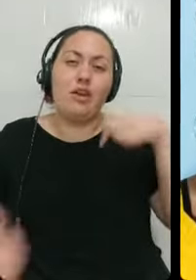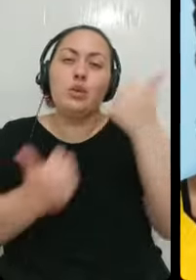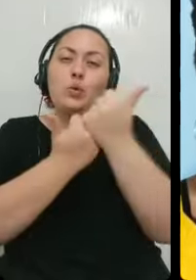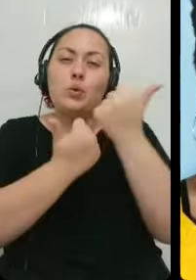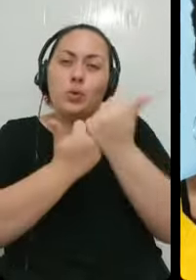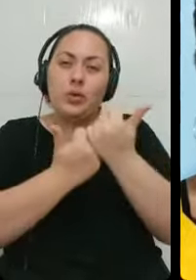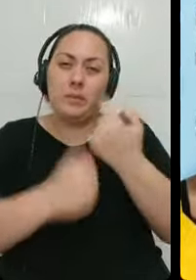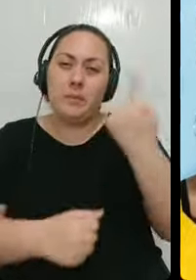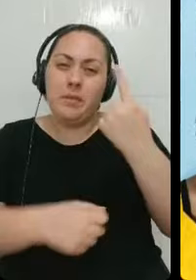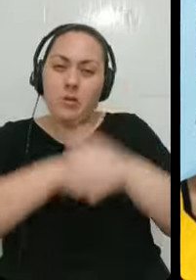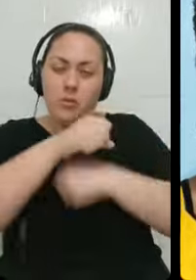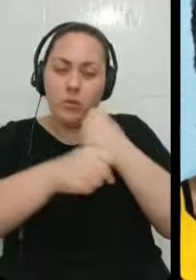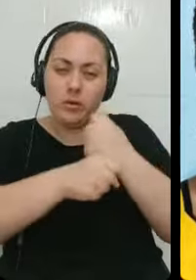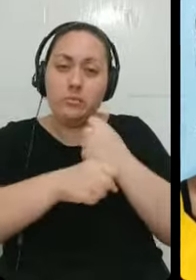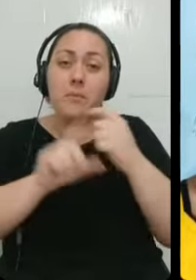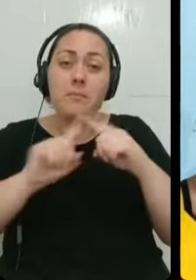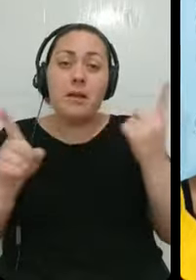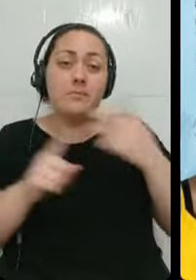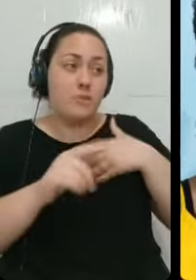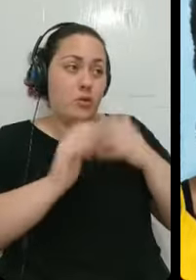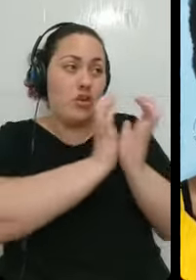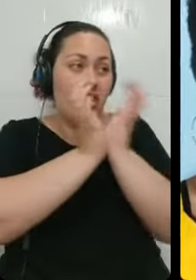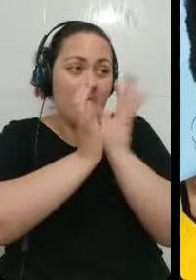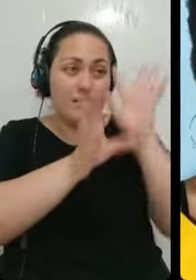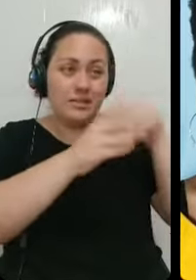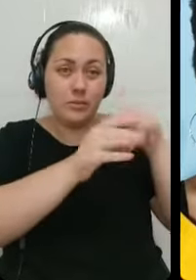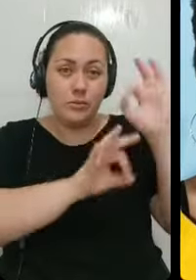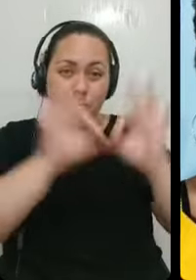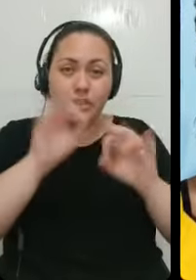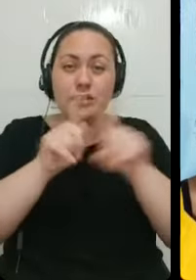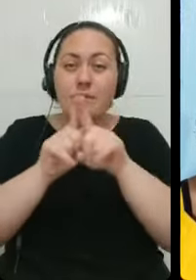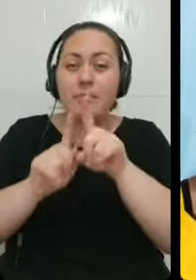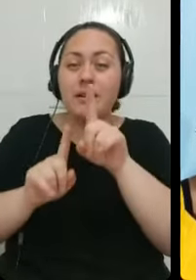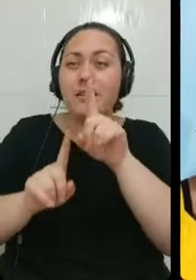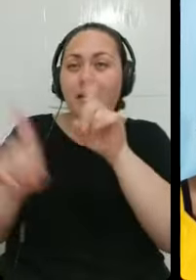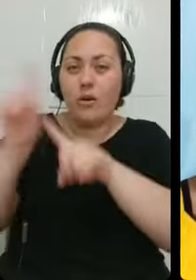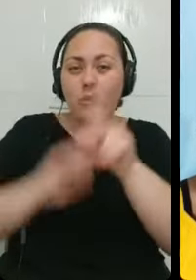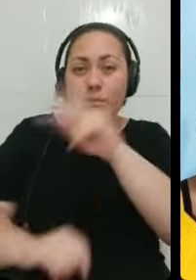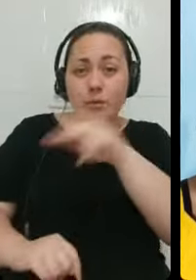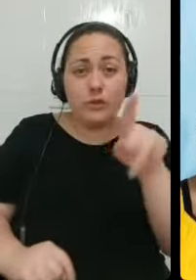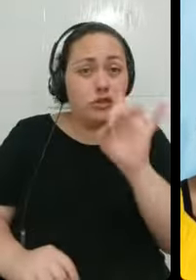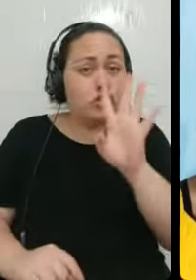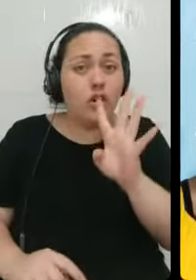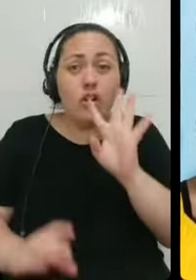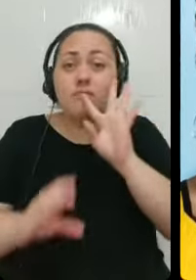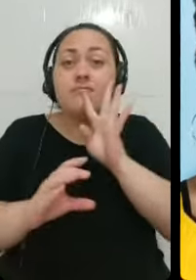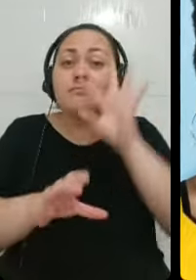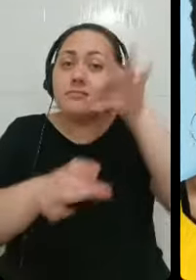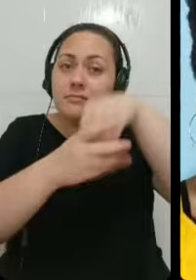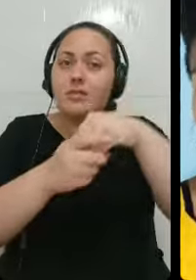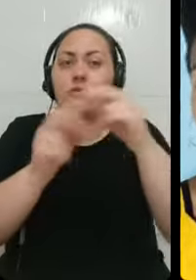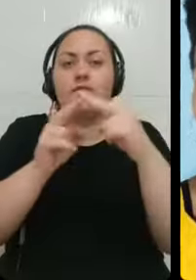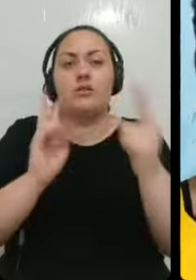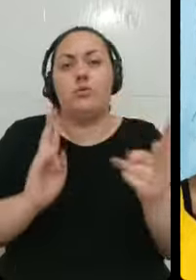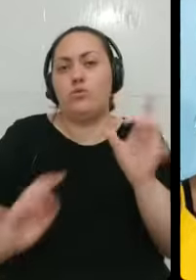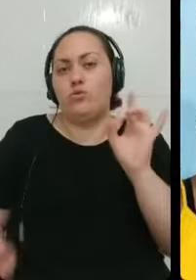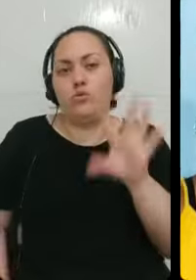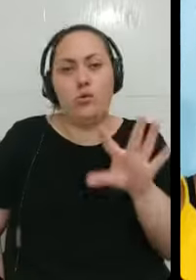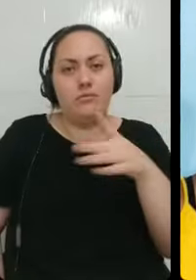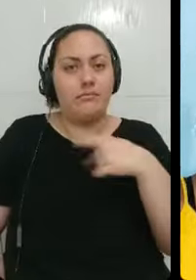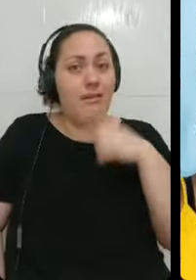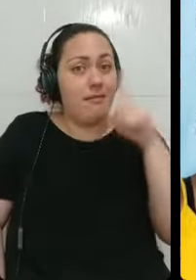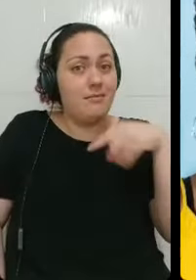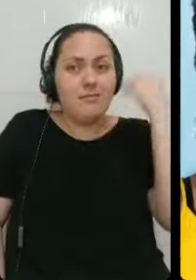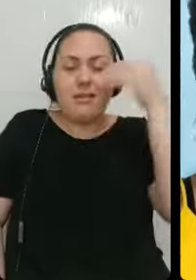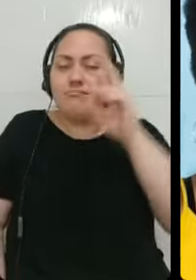colegas de projeto quanto os outros professores eu só conheci online. Então é uma experiência, assim, bem, bem diferente, assim, tu nunca ter